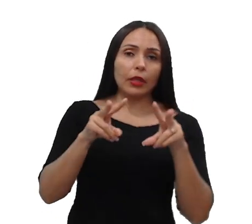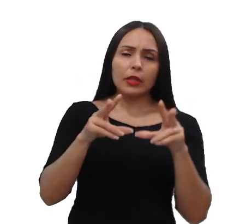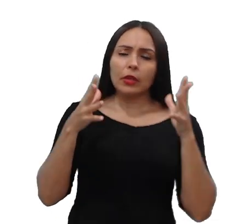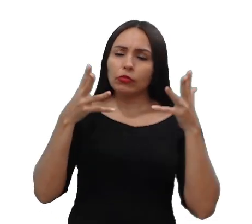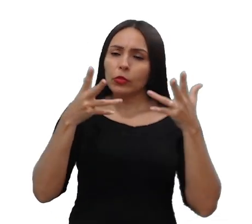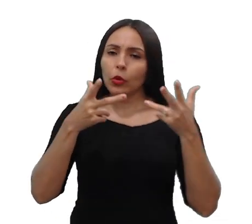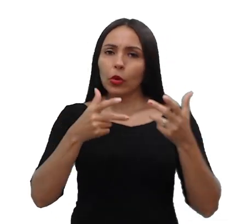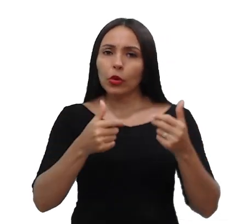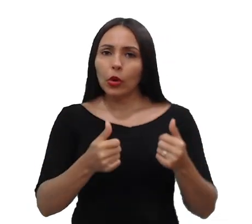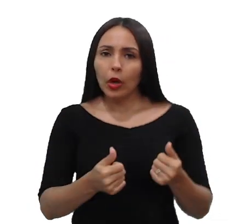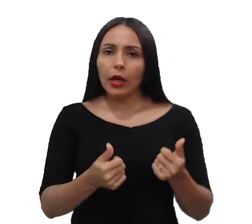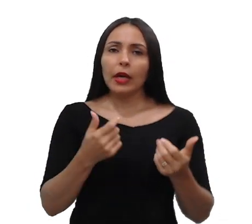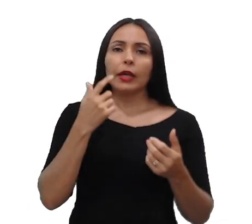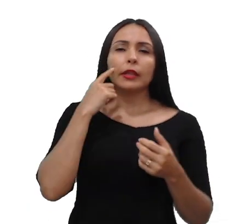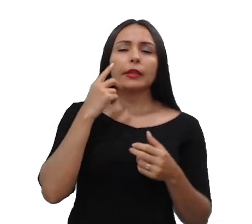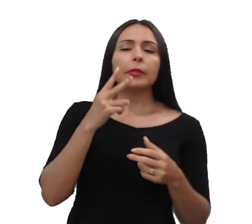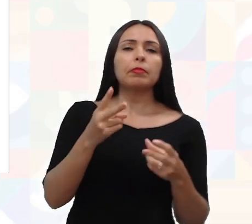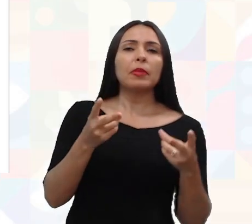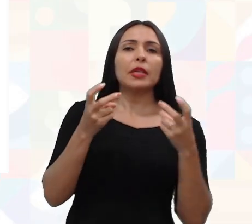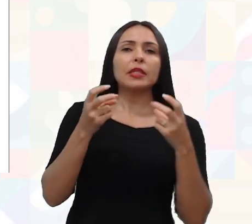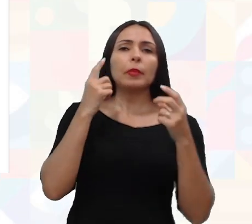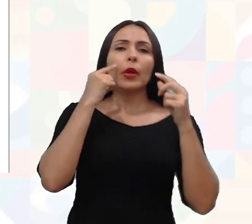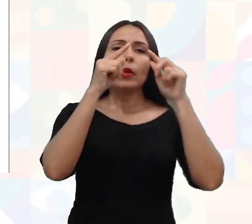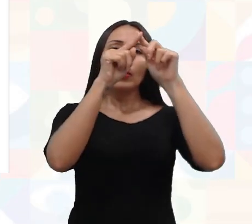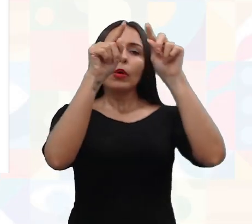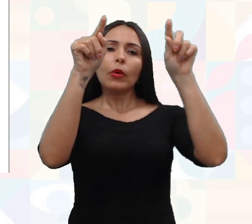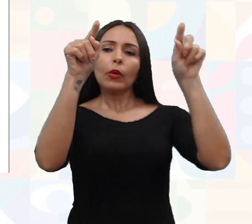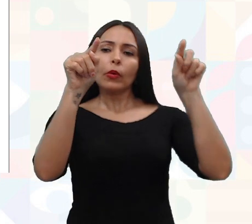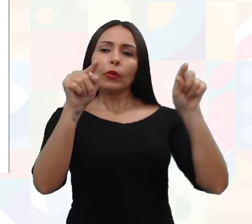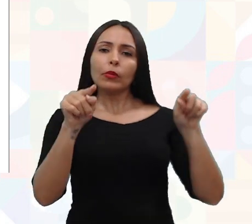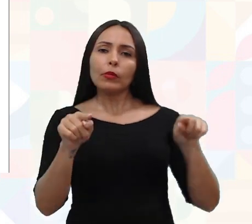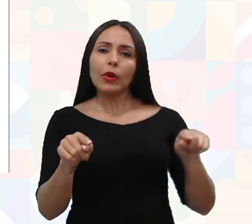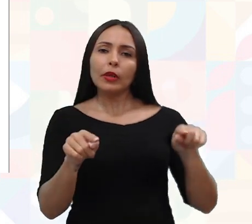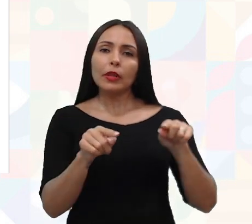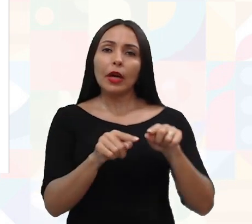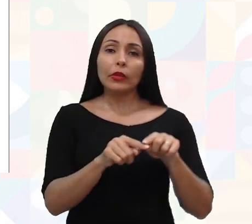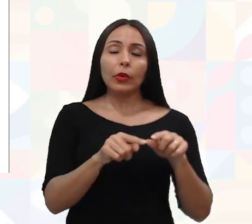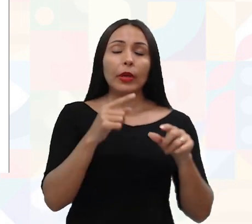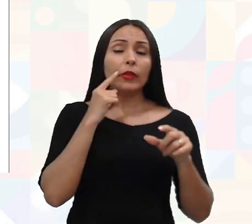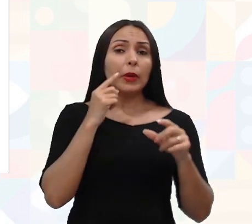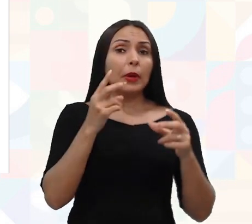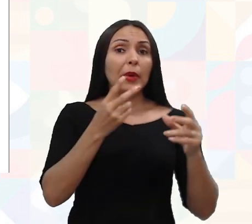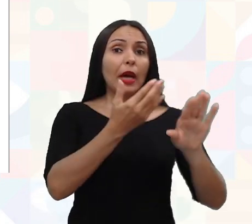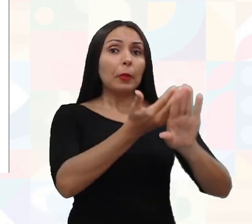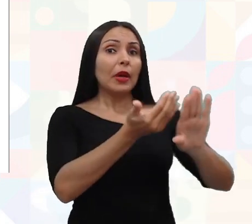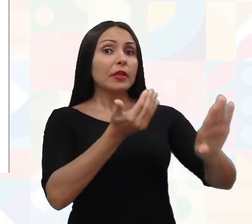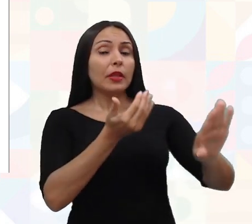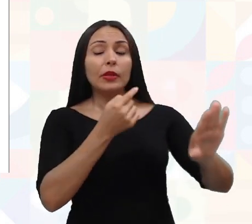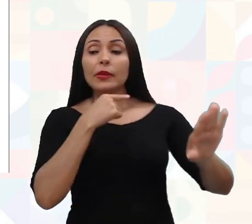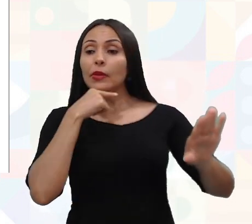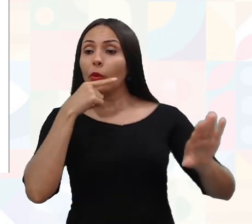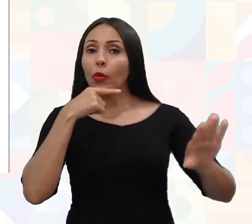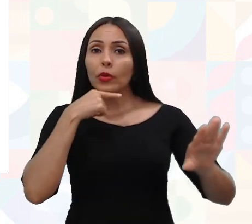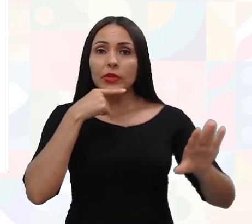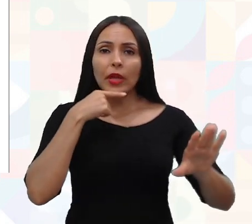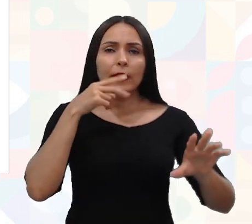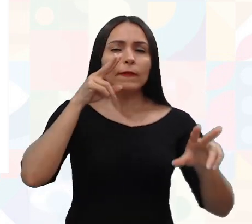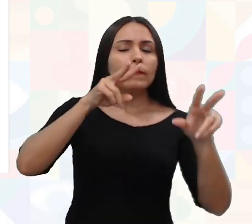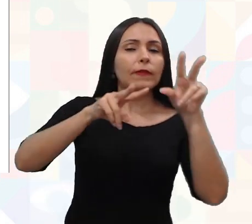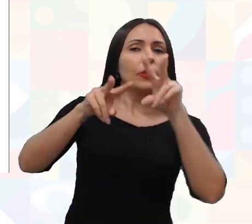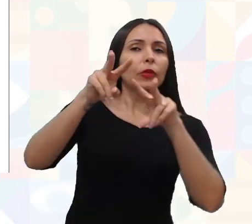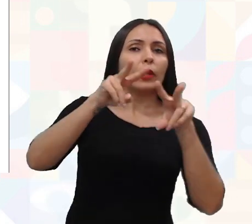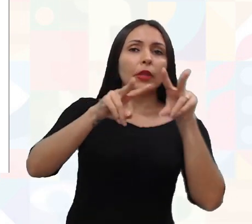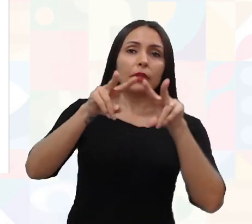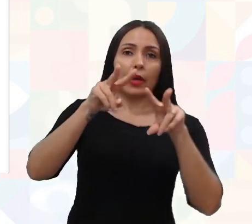conjunto até formar uma imagem de um quadrado. Enquanto os que estão separados, a gente não consegue formar essa